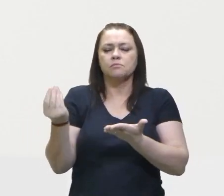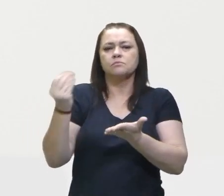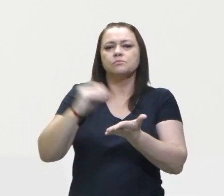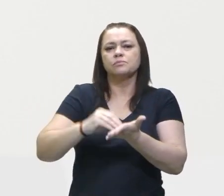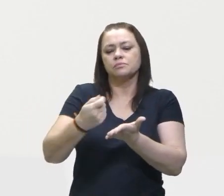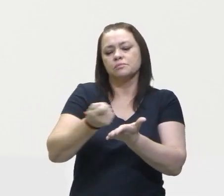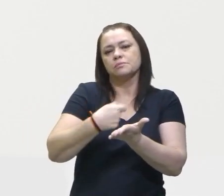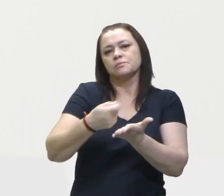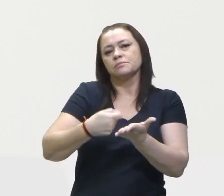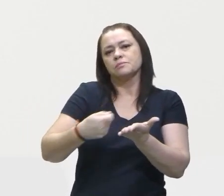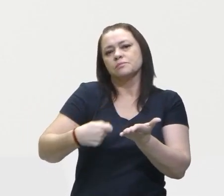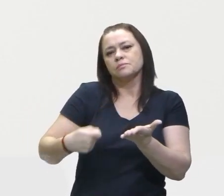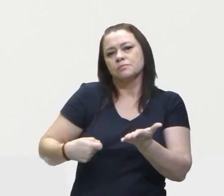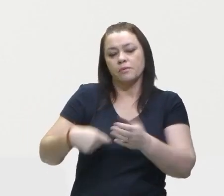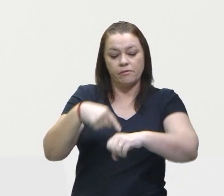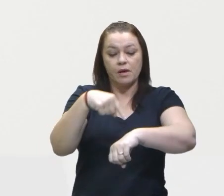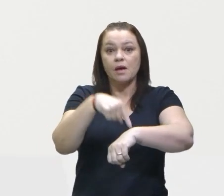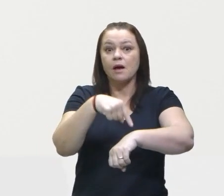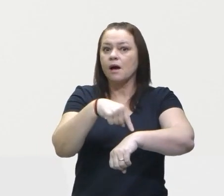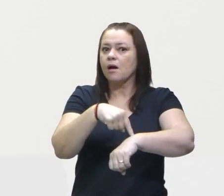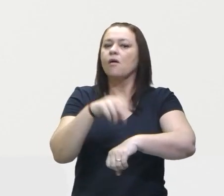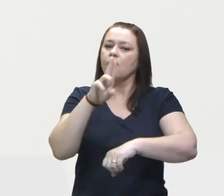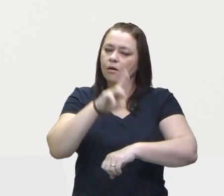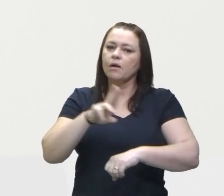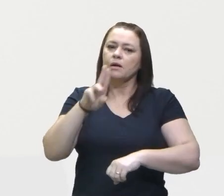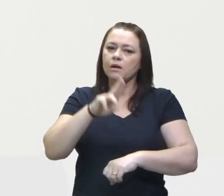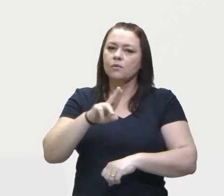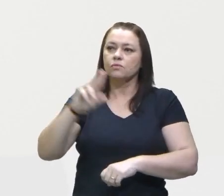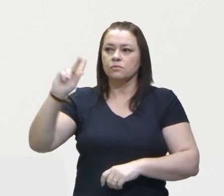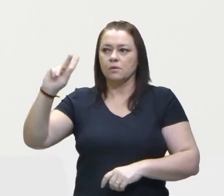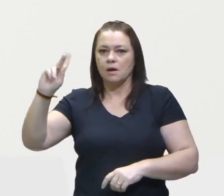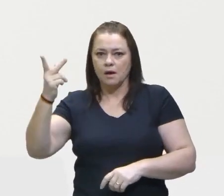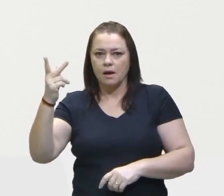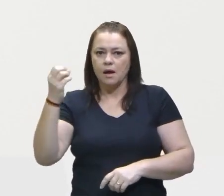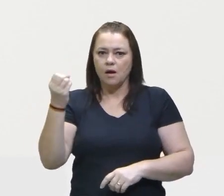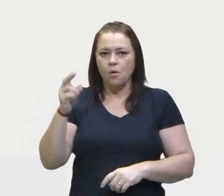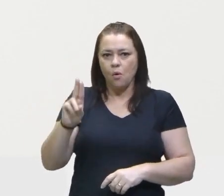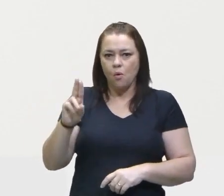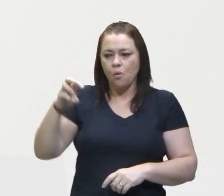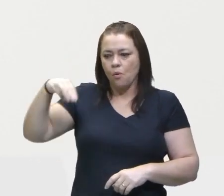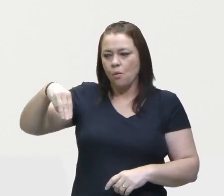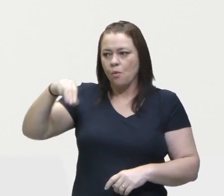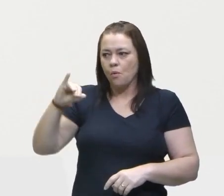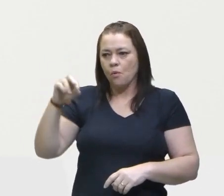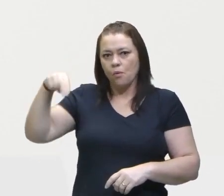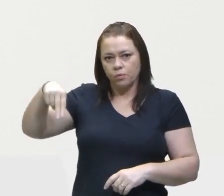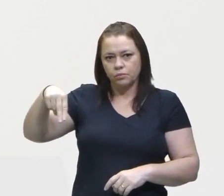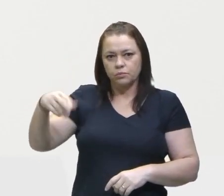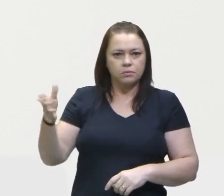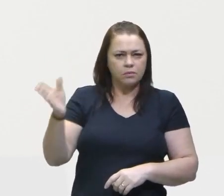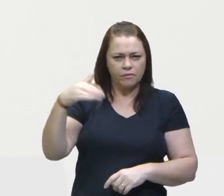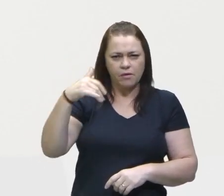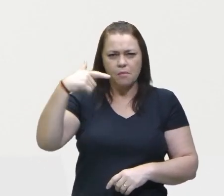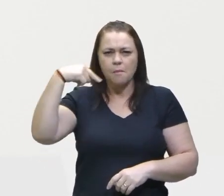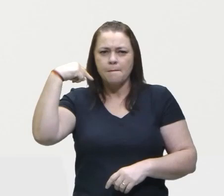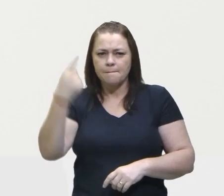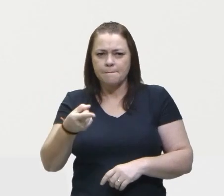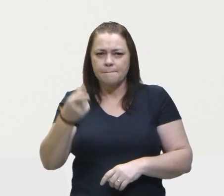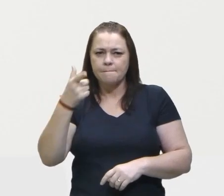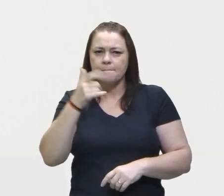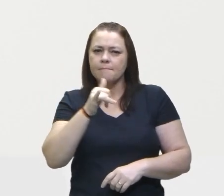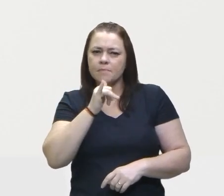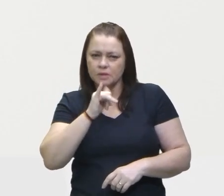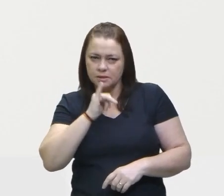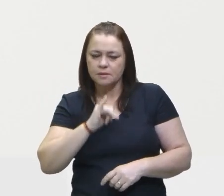escrever, né, por extenso, é dessa forma. Mas vamos para um próximo exemplo para você entender melhor